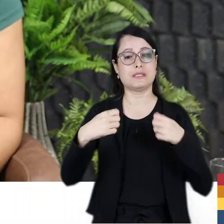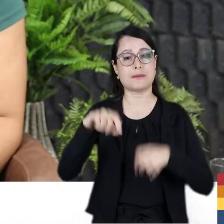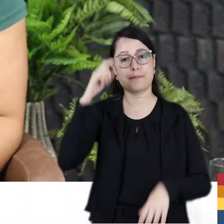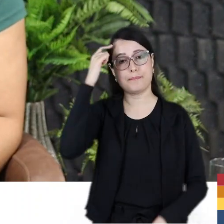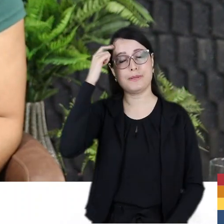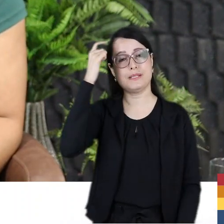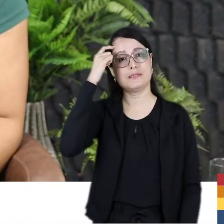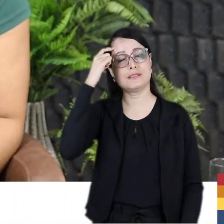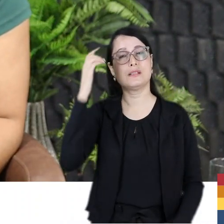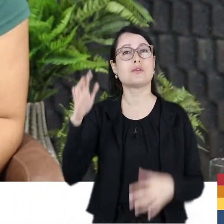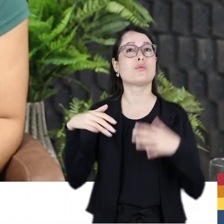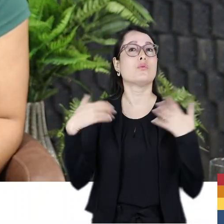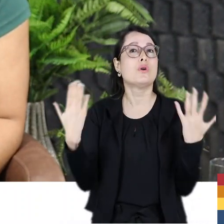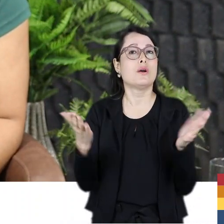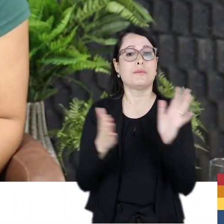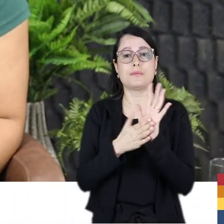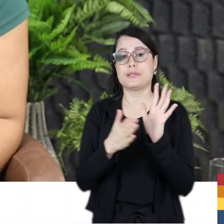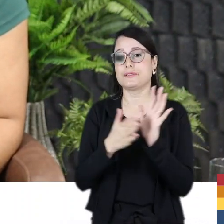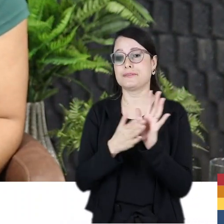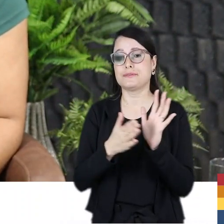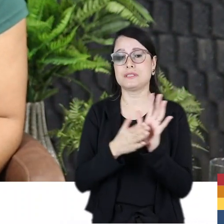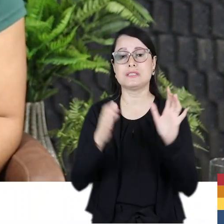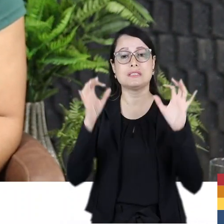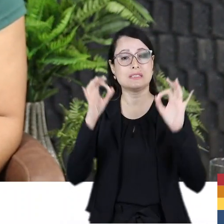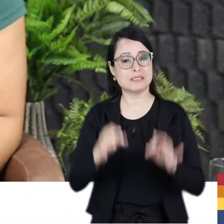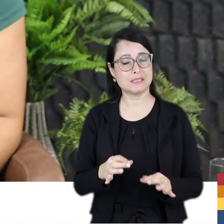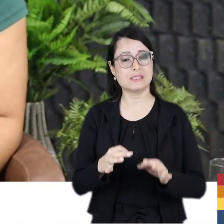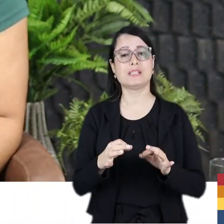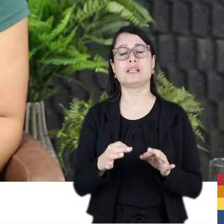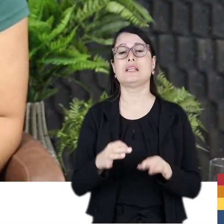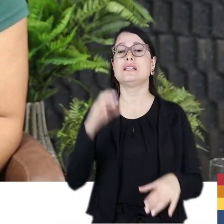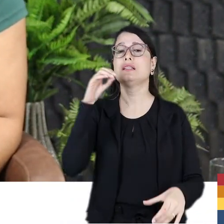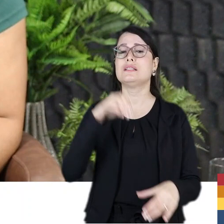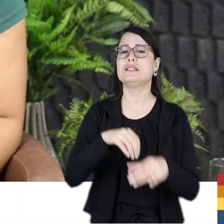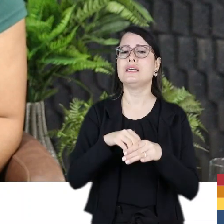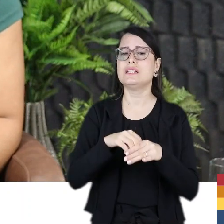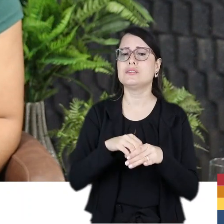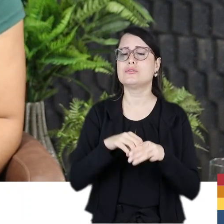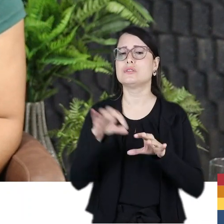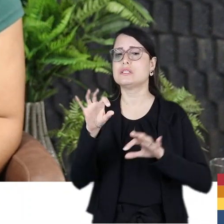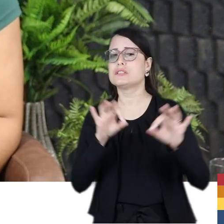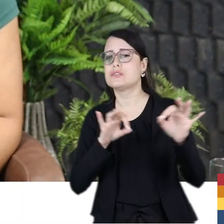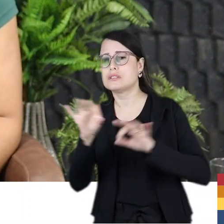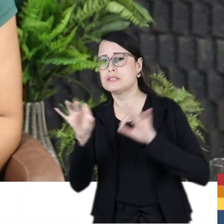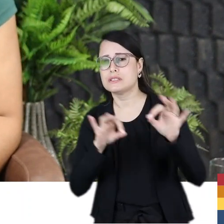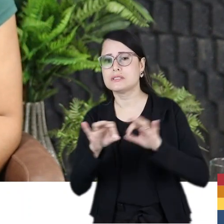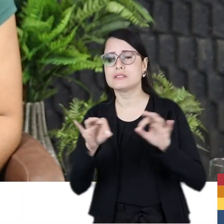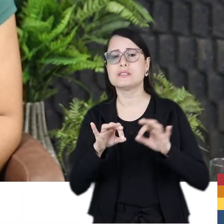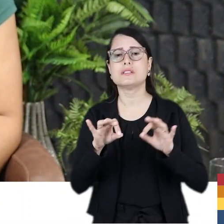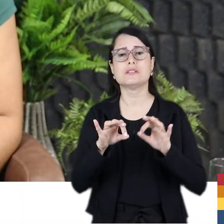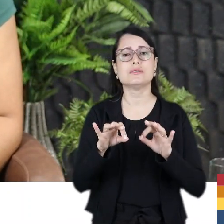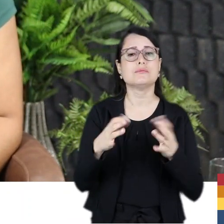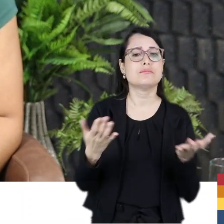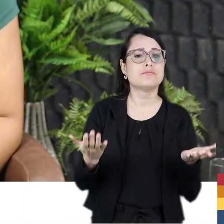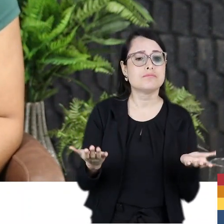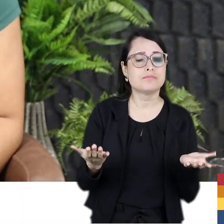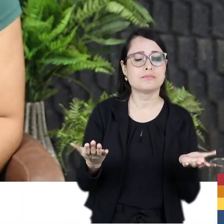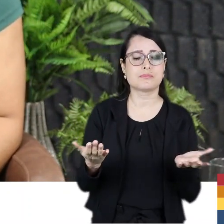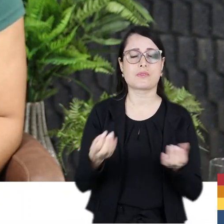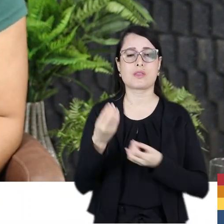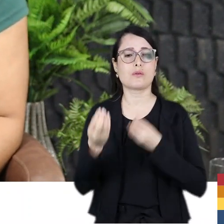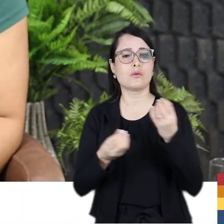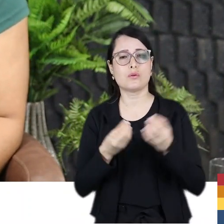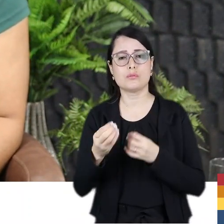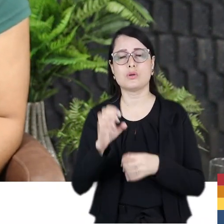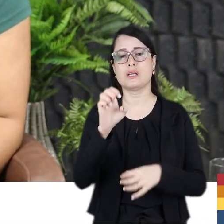dentro dessa arquitetura curricular, né? Então, assim, a partir desses eixos estruturantes, a partir dos princípios